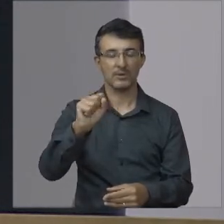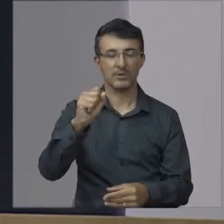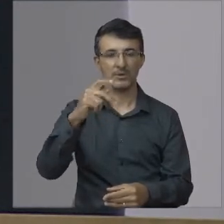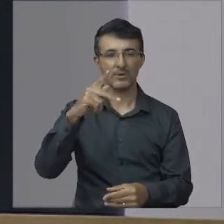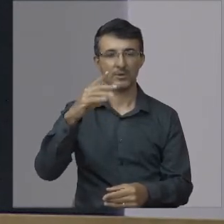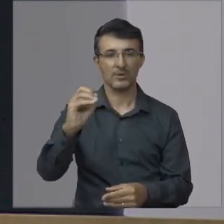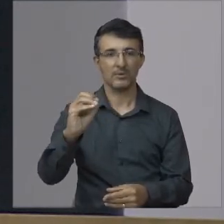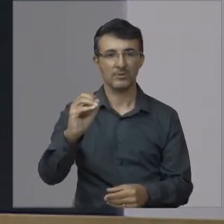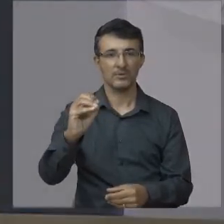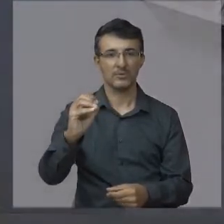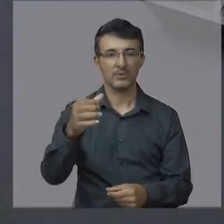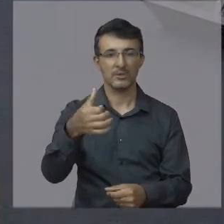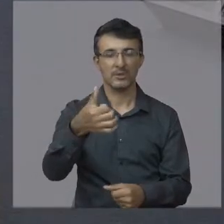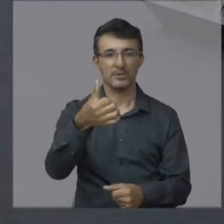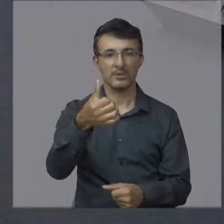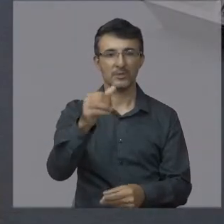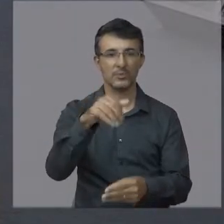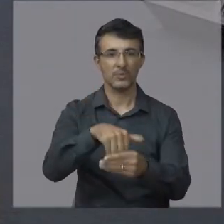brancos.